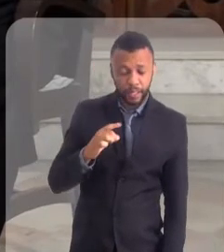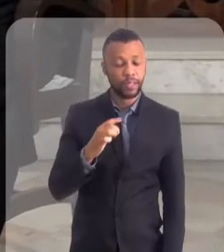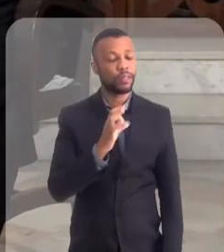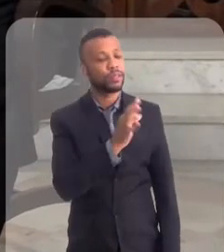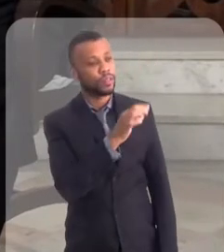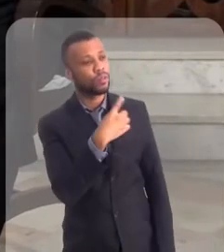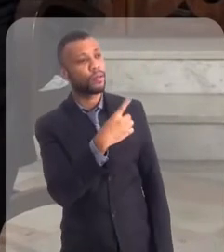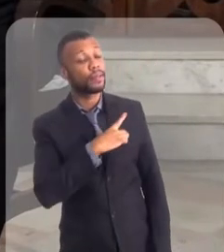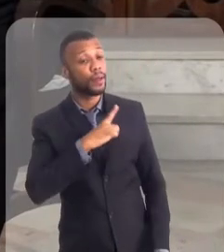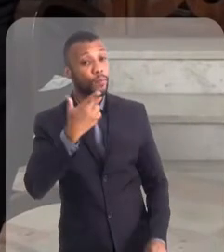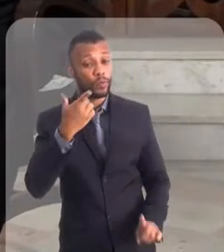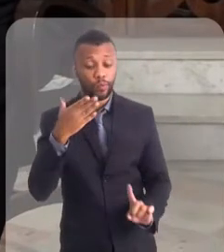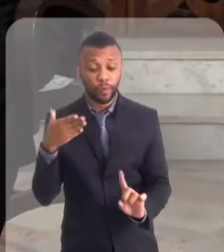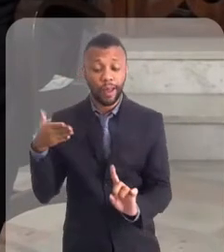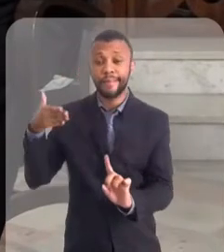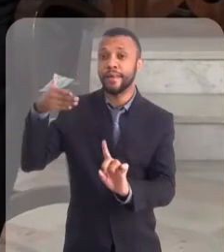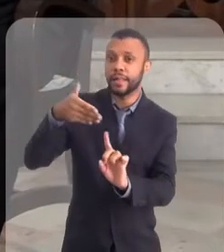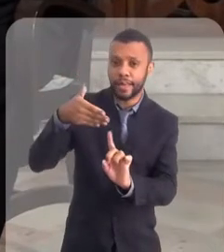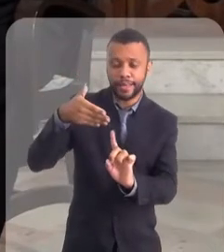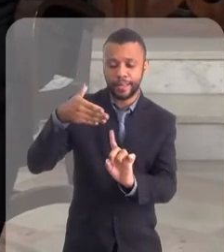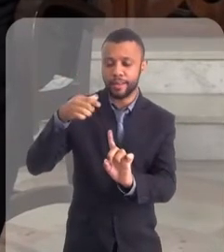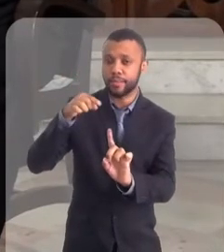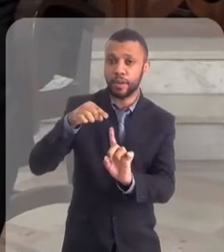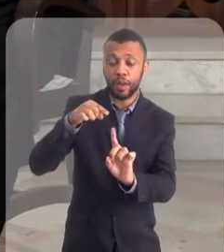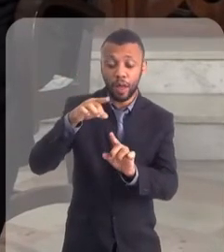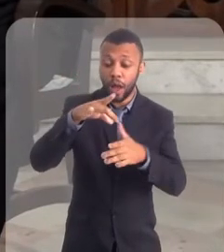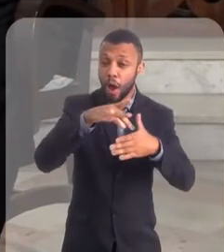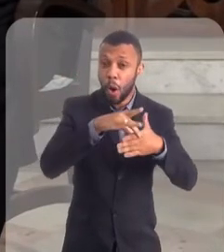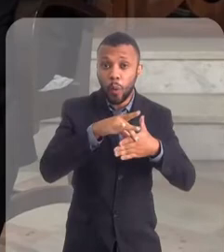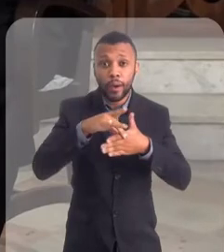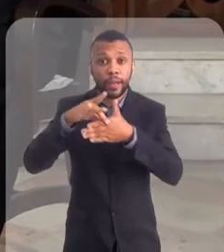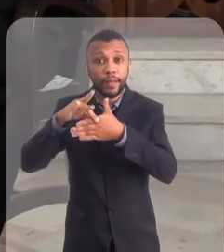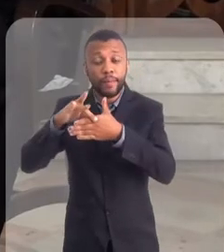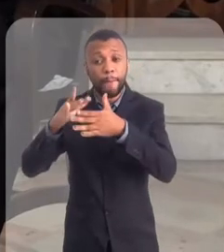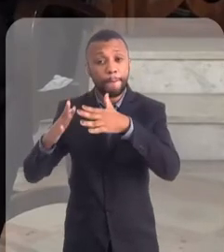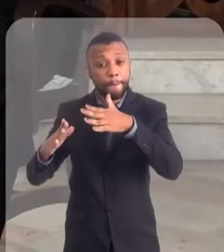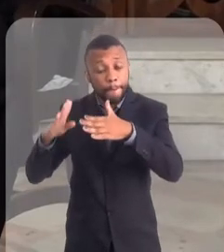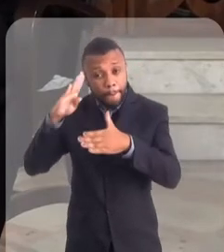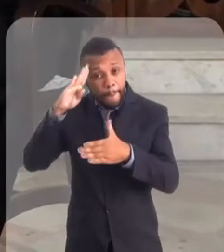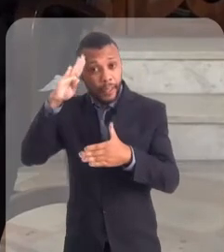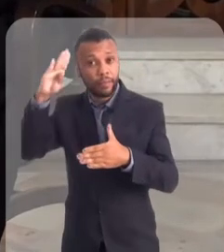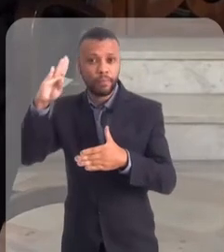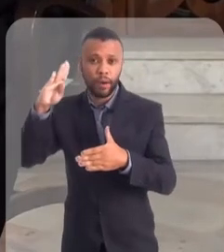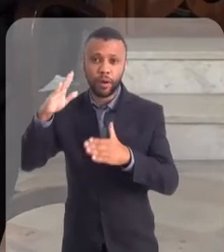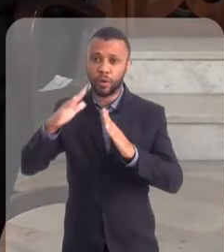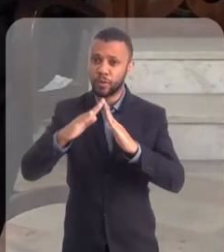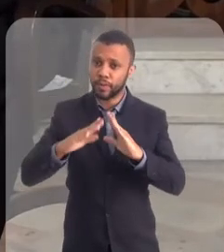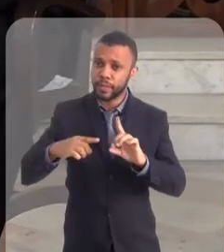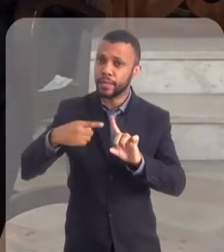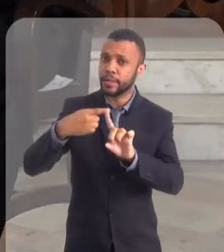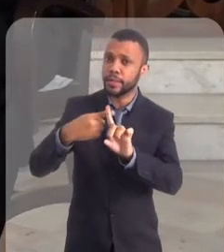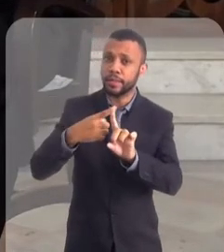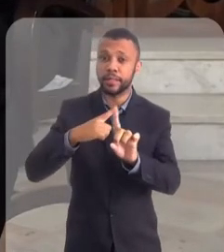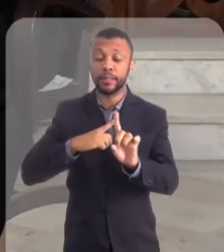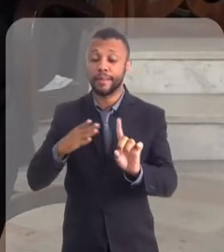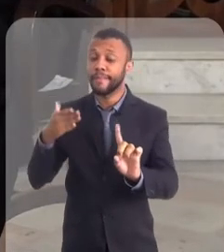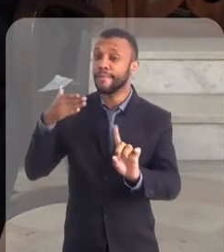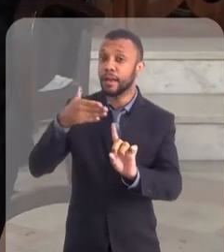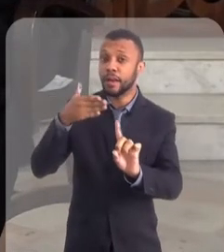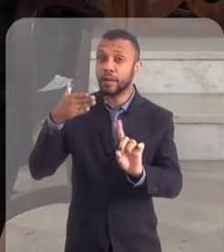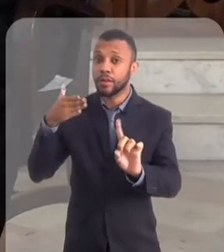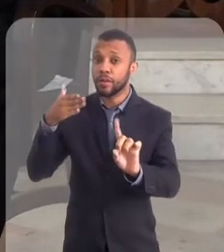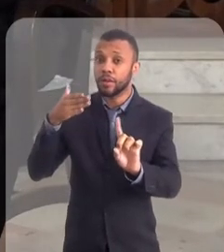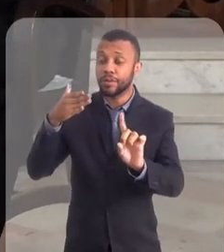Isso. Diferente. Nós temos o patriarca. Patriarca. O patriarca é o chefe máximo da nossa igreja e que